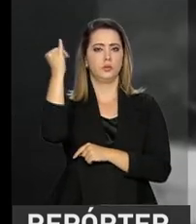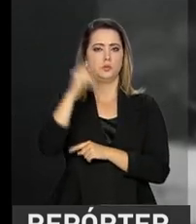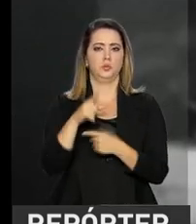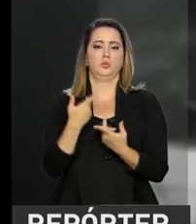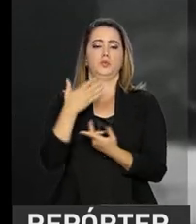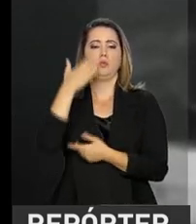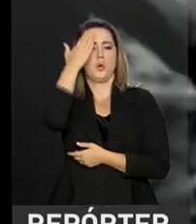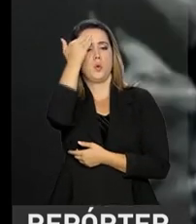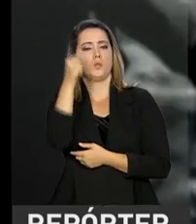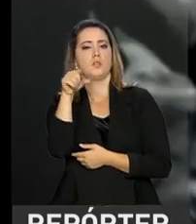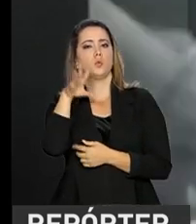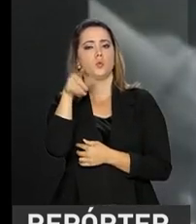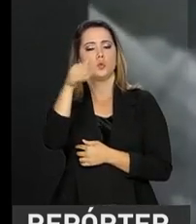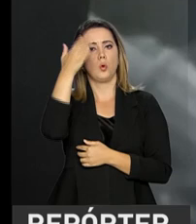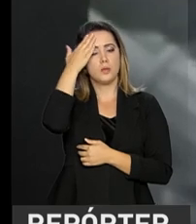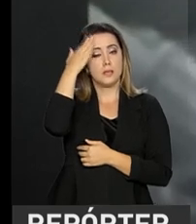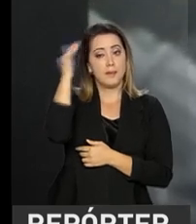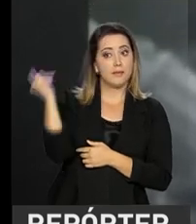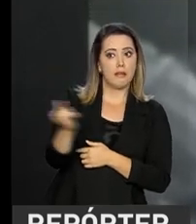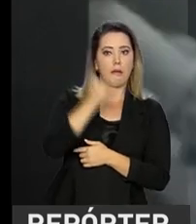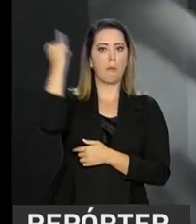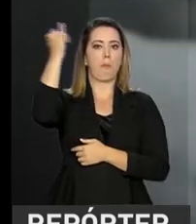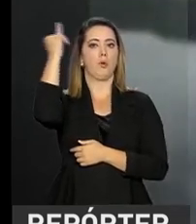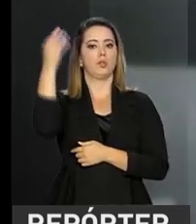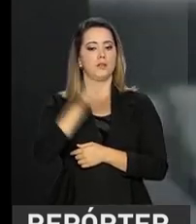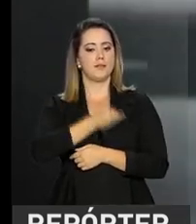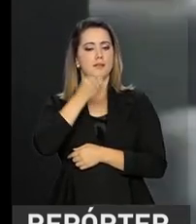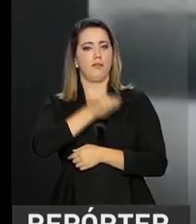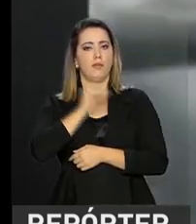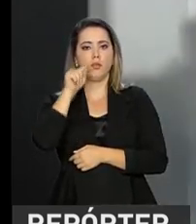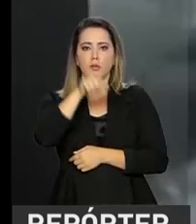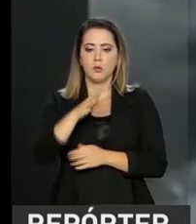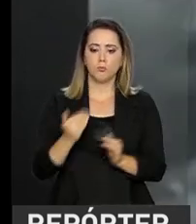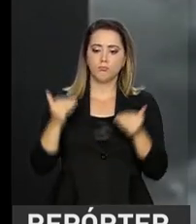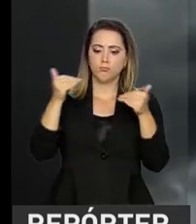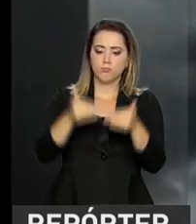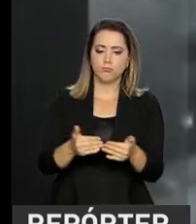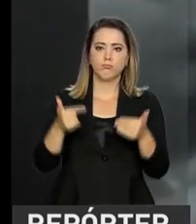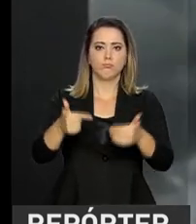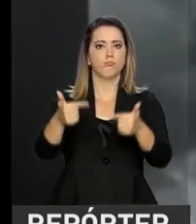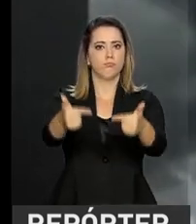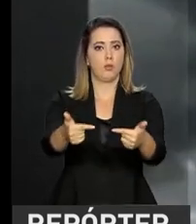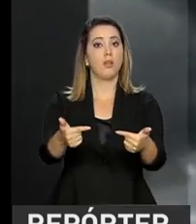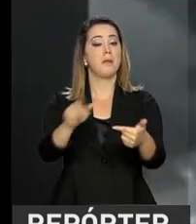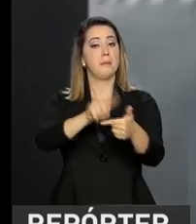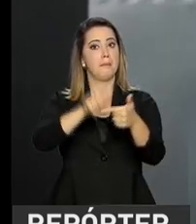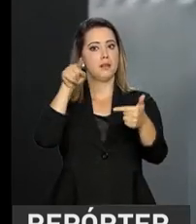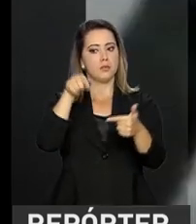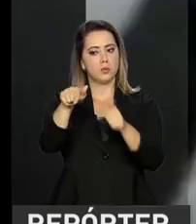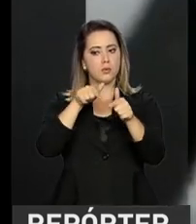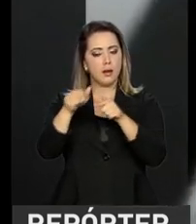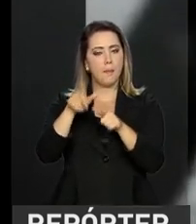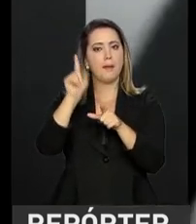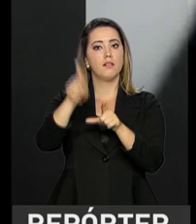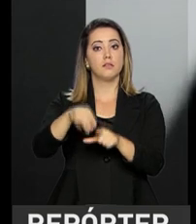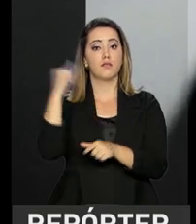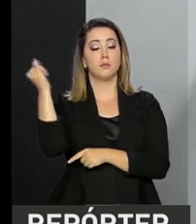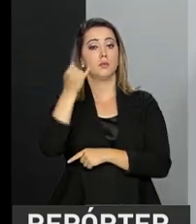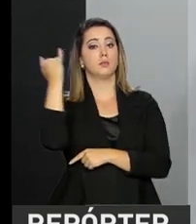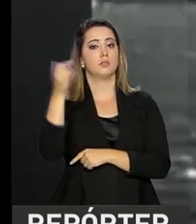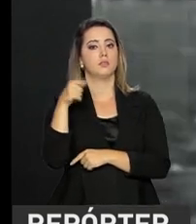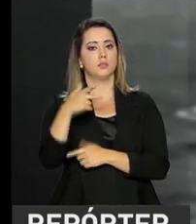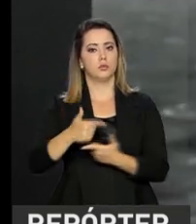tinham consciência clara do momento histórico que estavam vivendo mas a ação deles é inegável